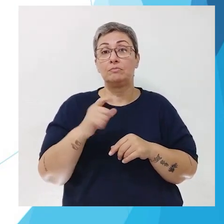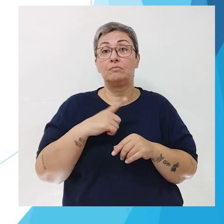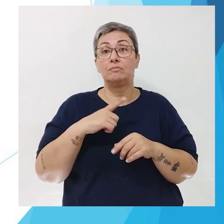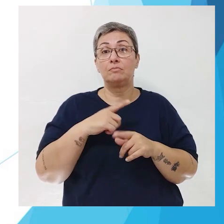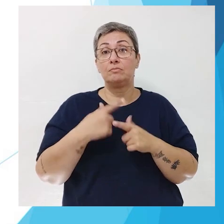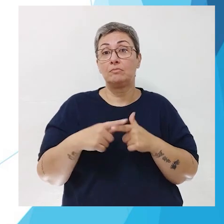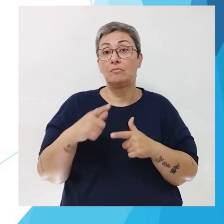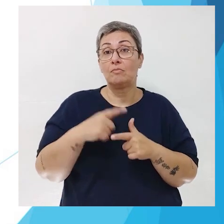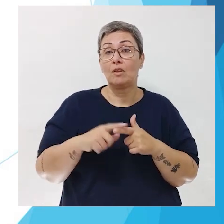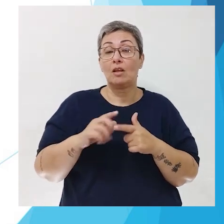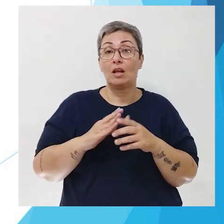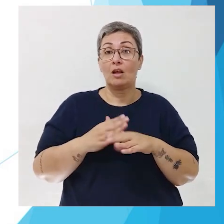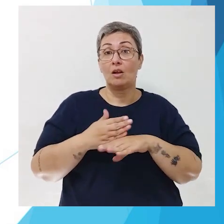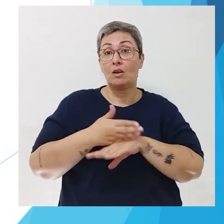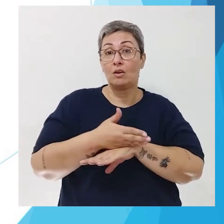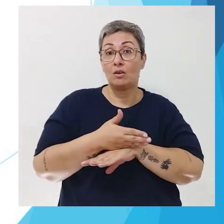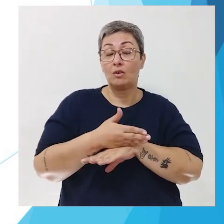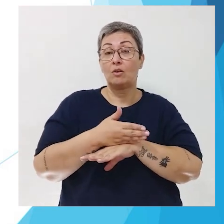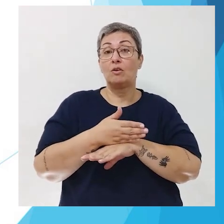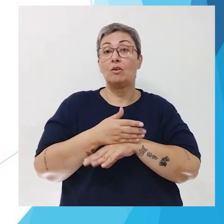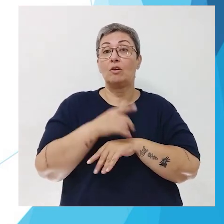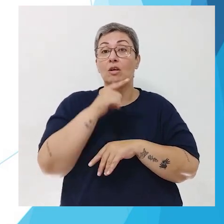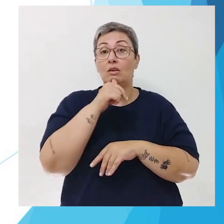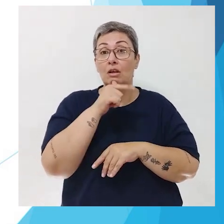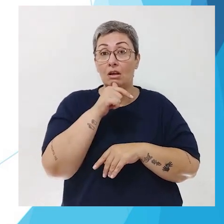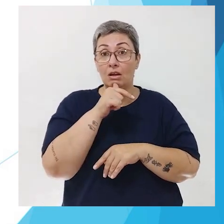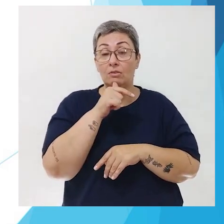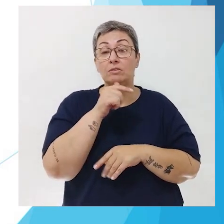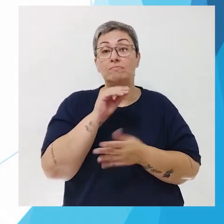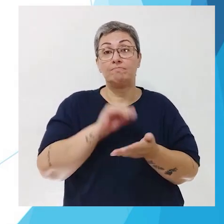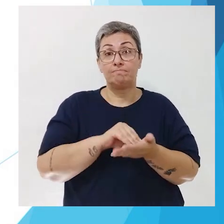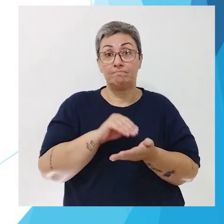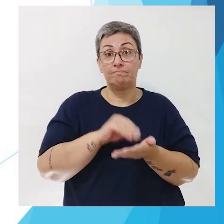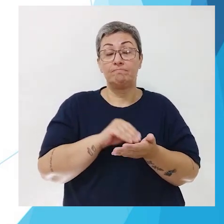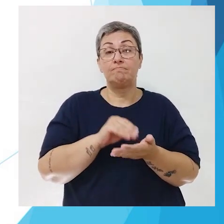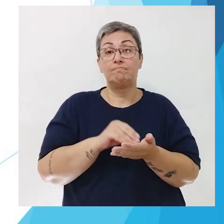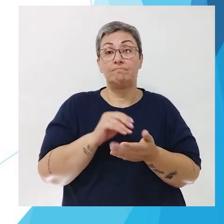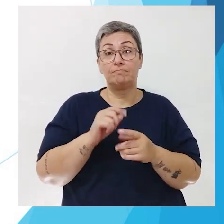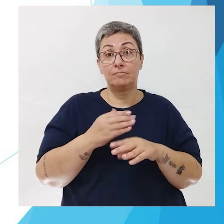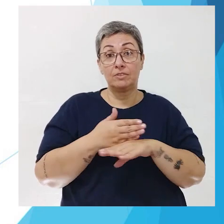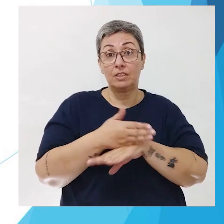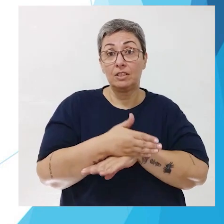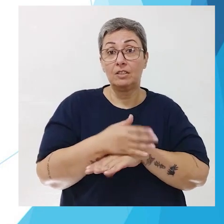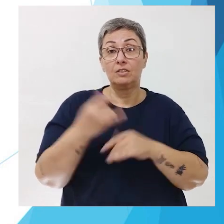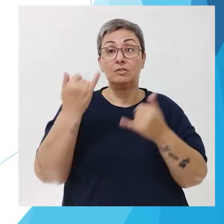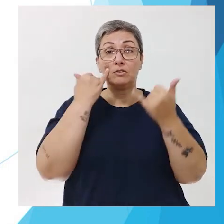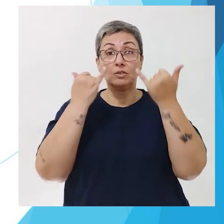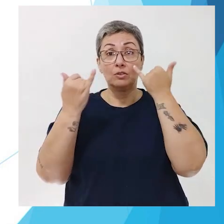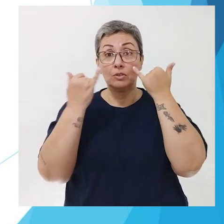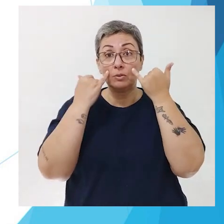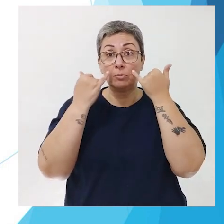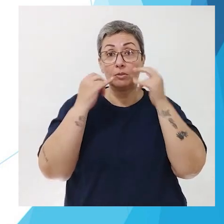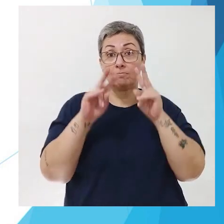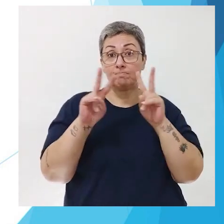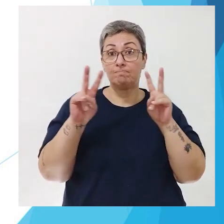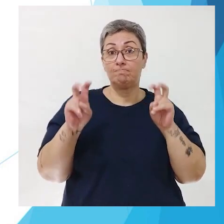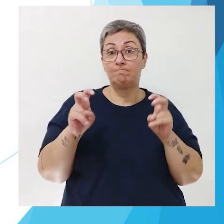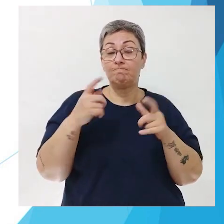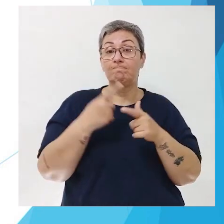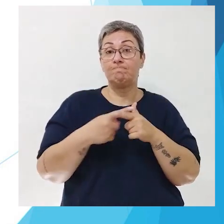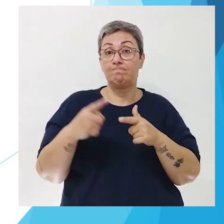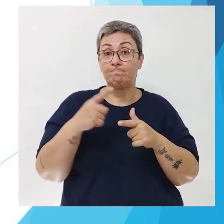são os problemas de acesso ao recurso hídrico, né? Acesso à informação sobre o